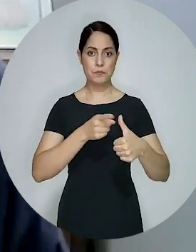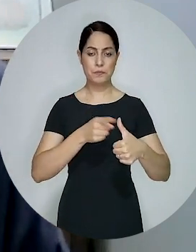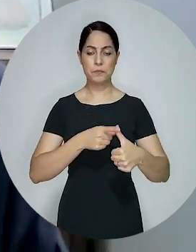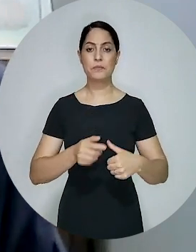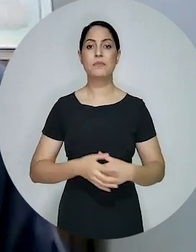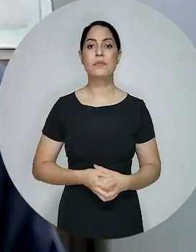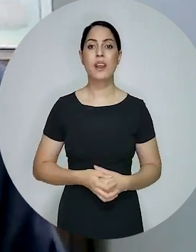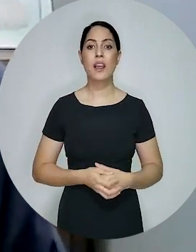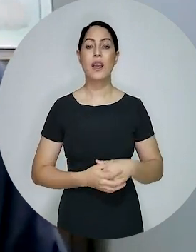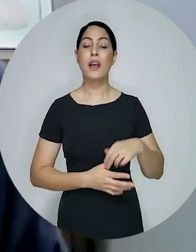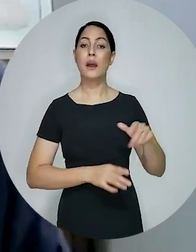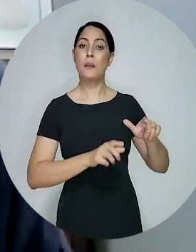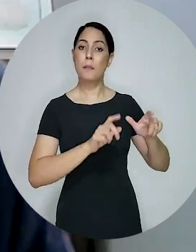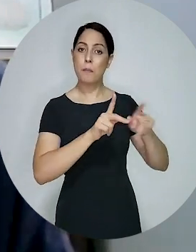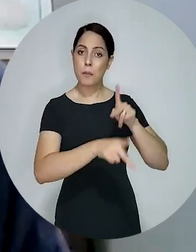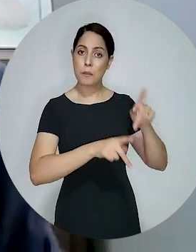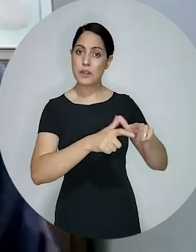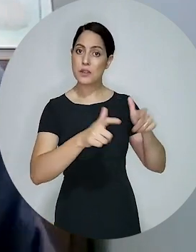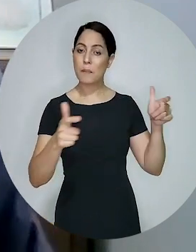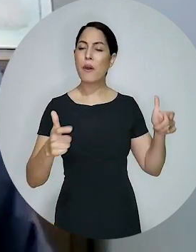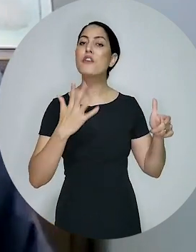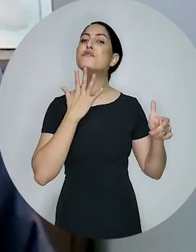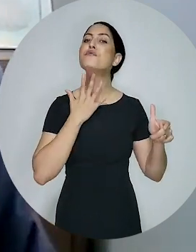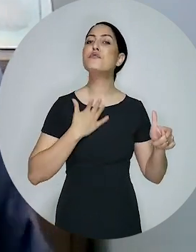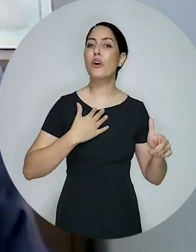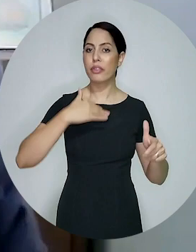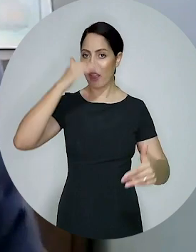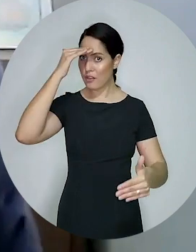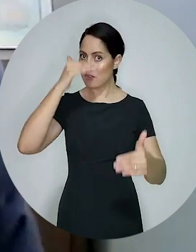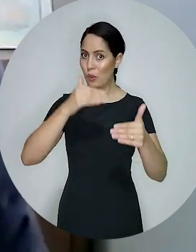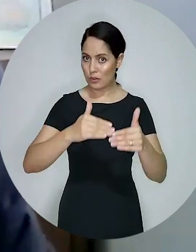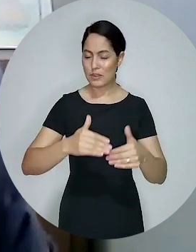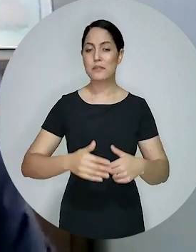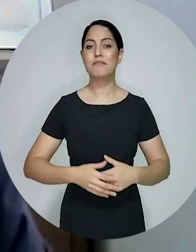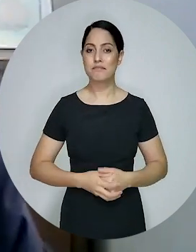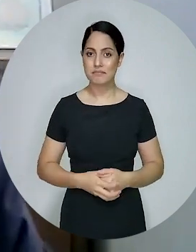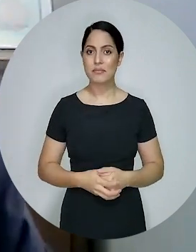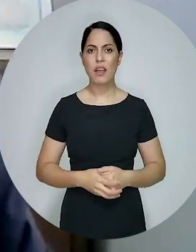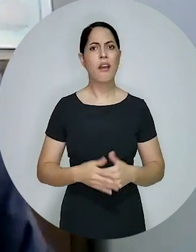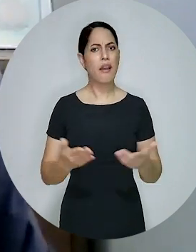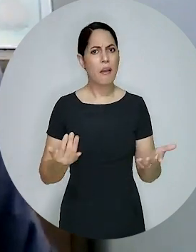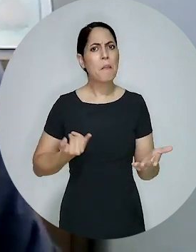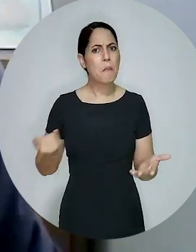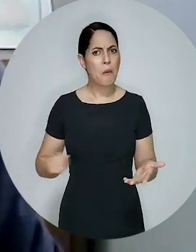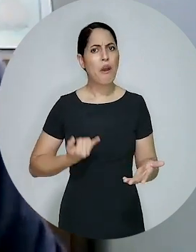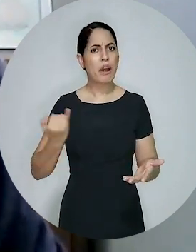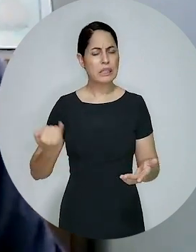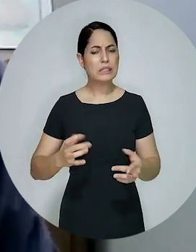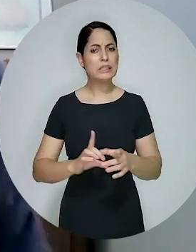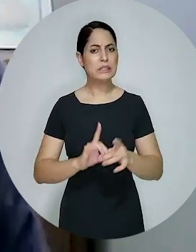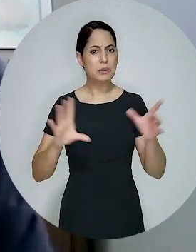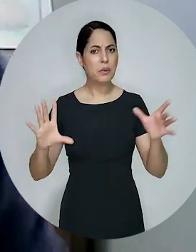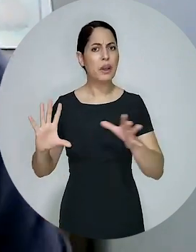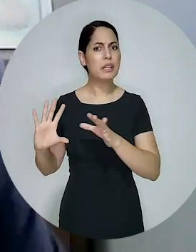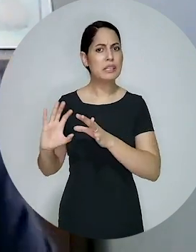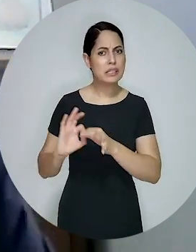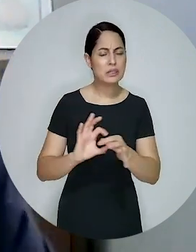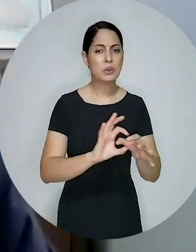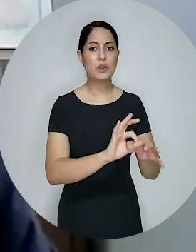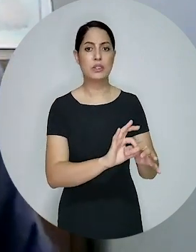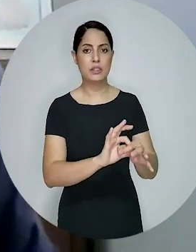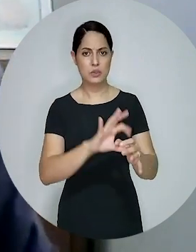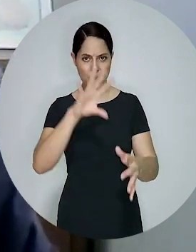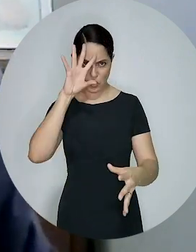pela vontade e pelo consenso da maioria. Esse é o primeiro traço da democracia, que é que impere